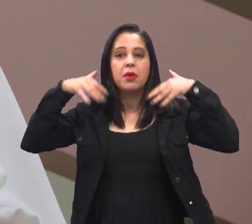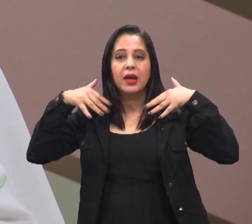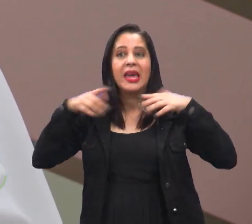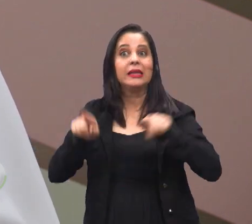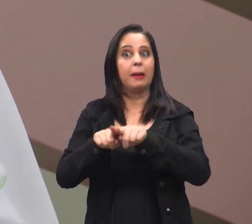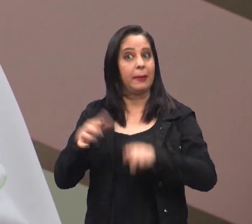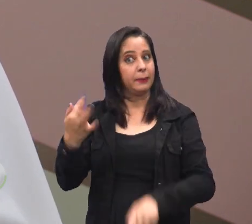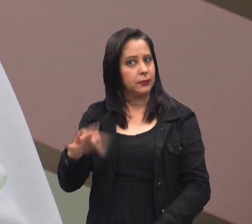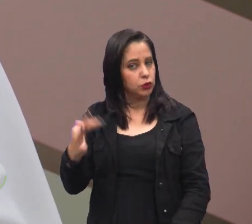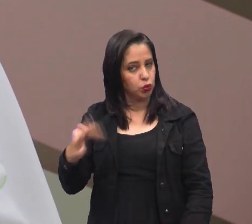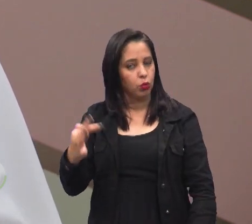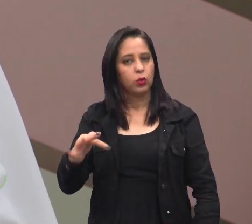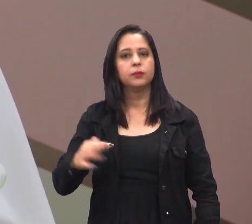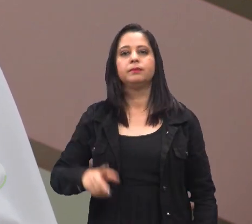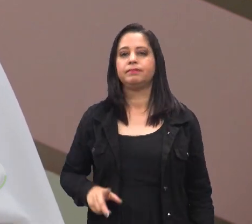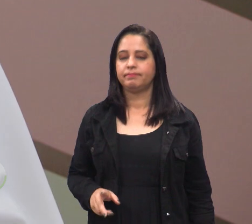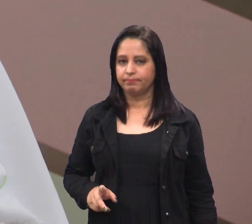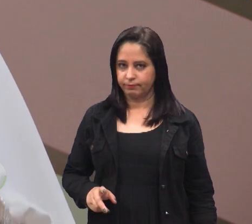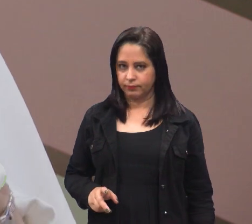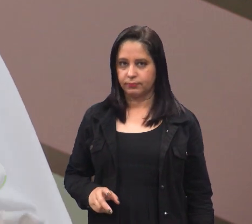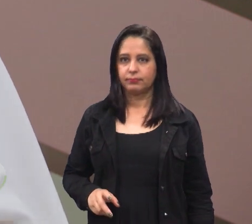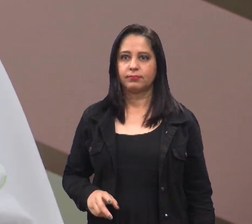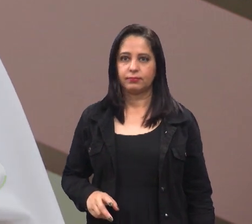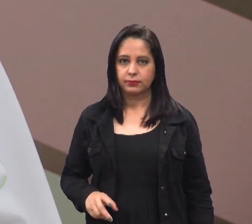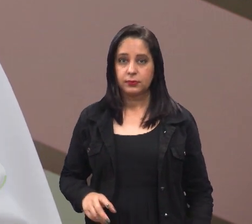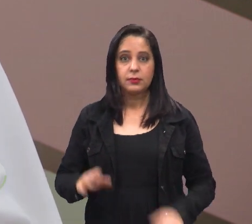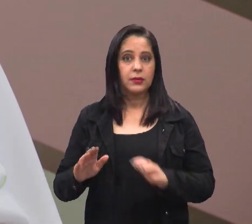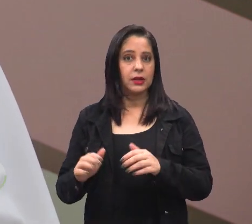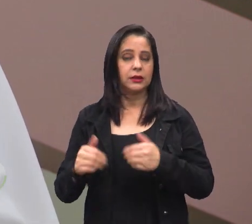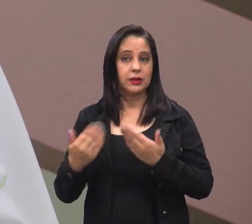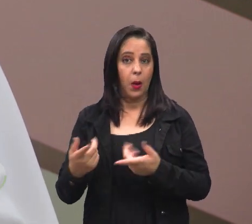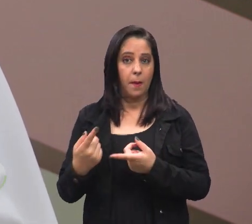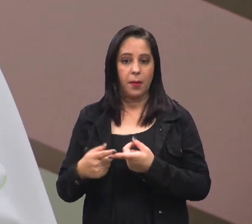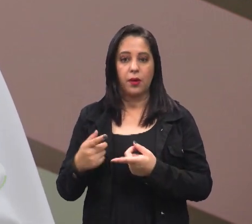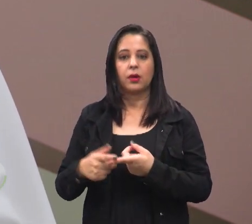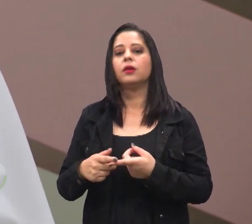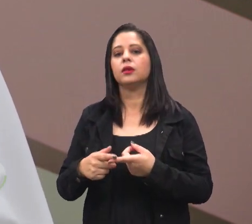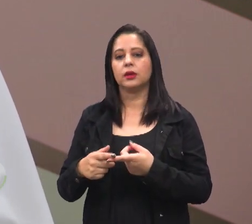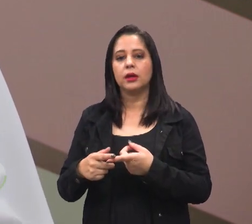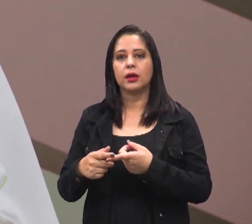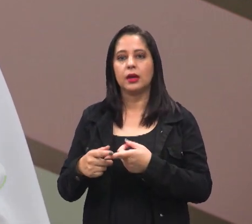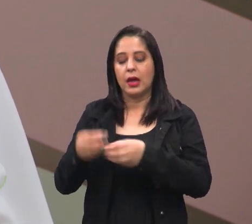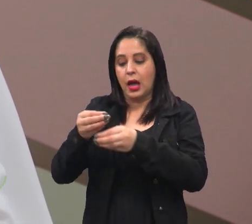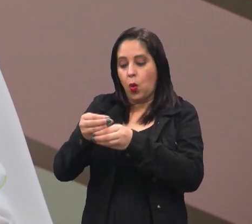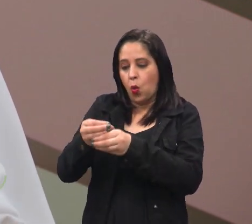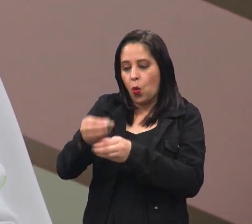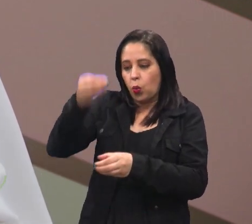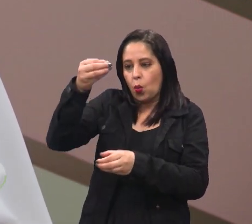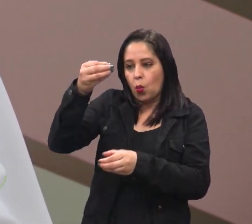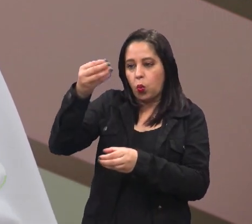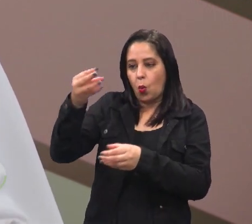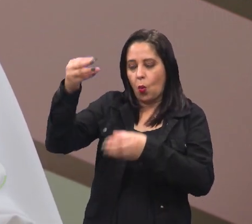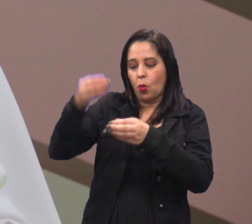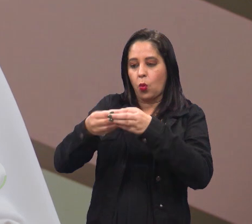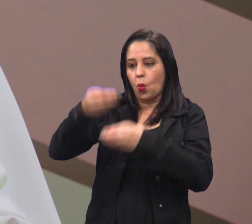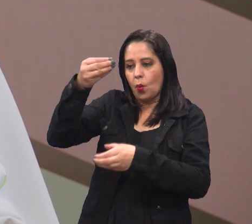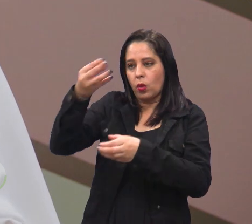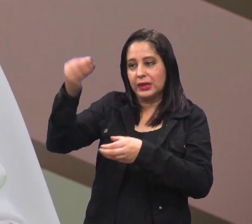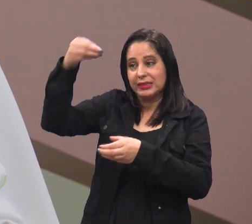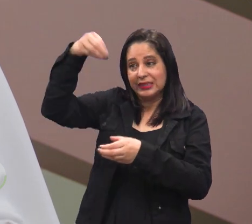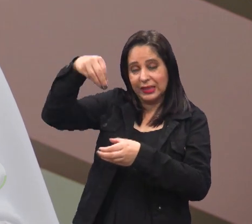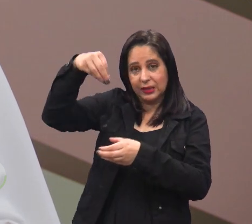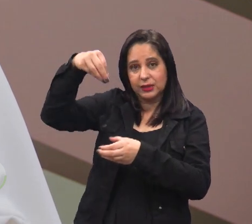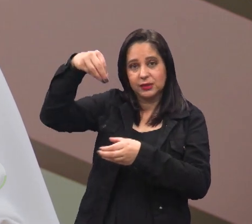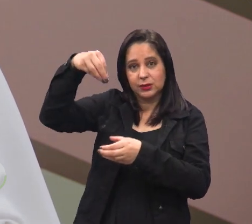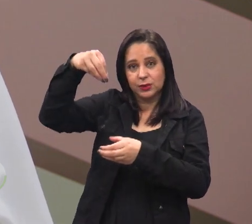Também tem muito paciente com leucemia, como a leucemia. As células se proliferam dentro da medula óssea, dentro do osso, o osso se expande, e